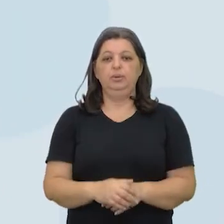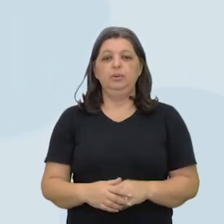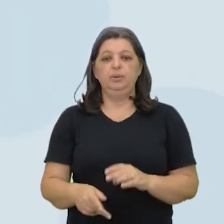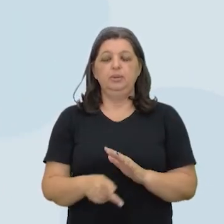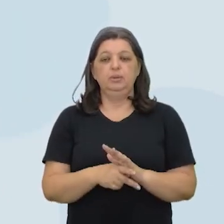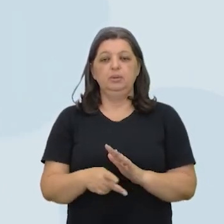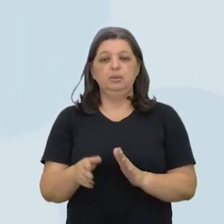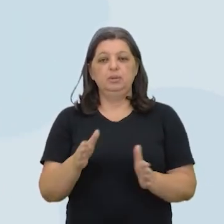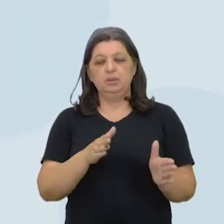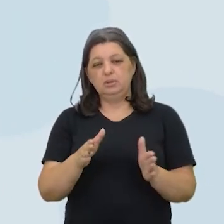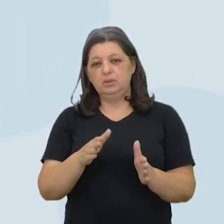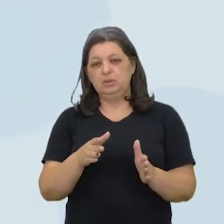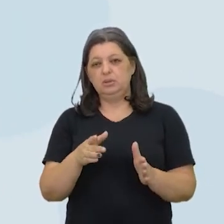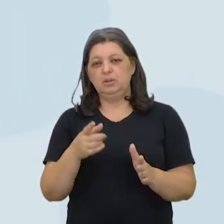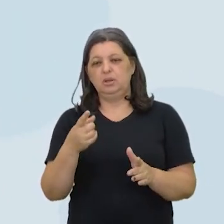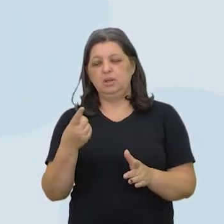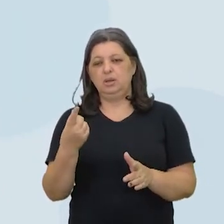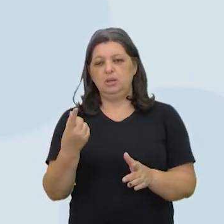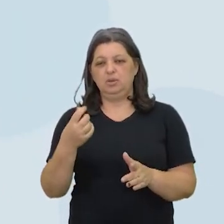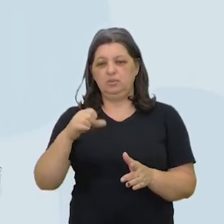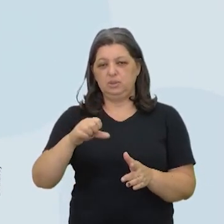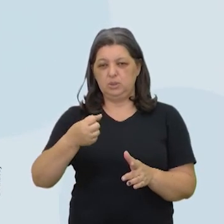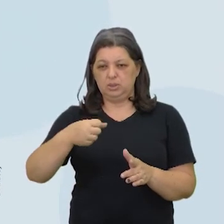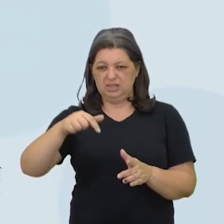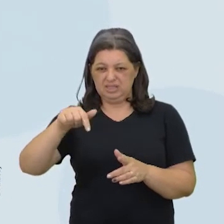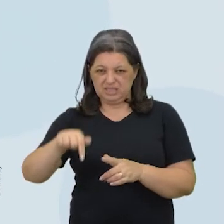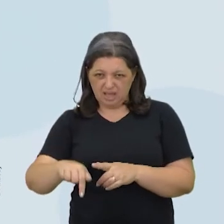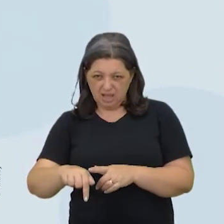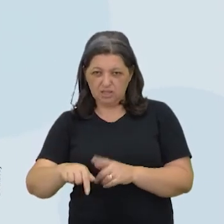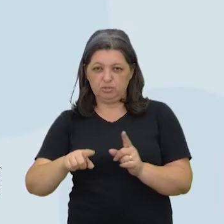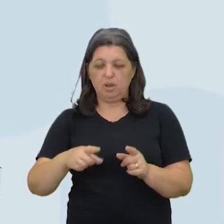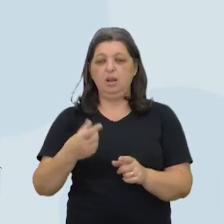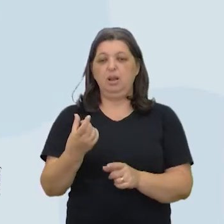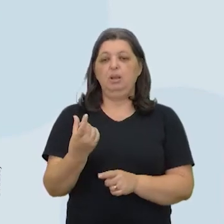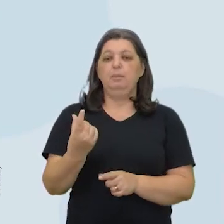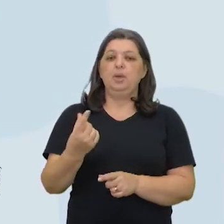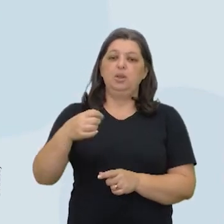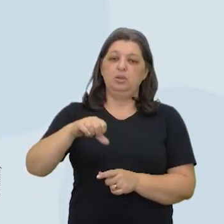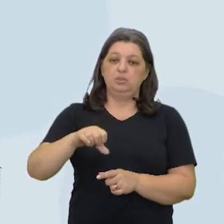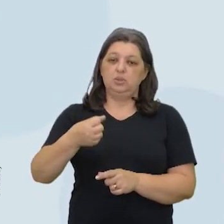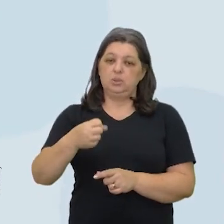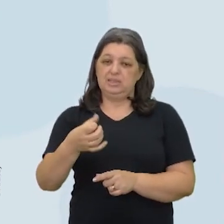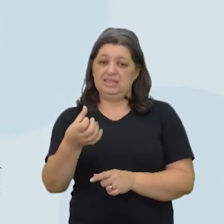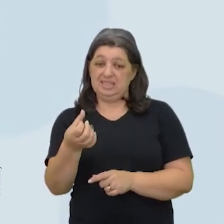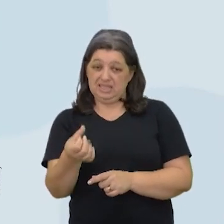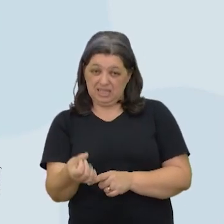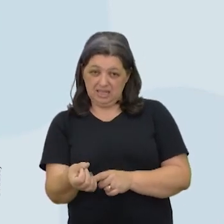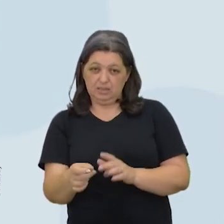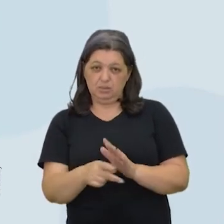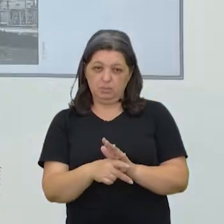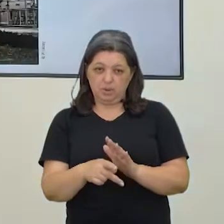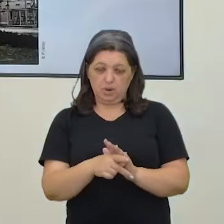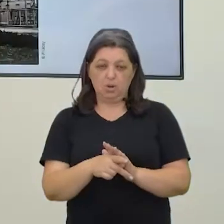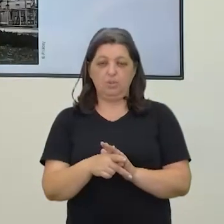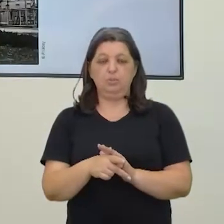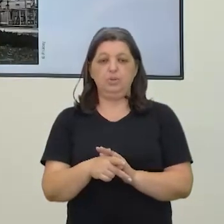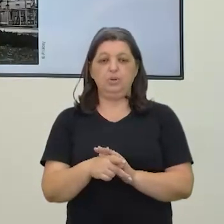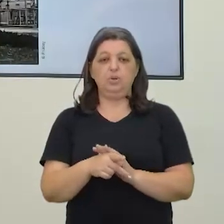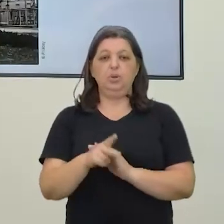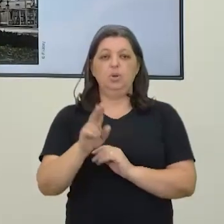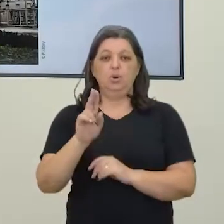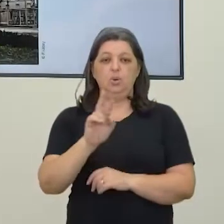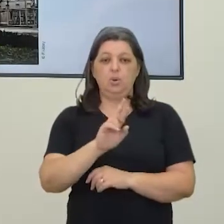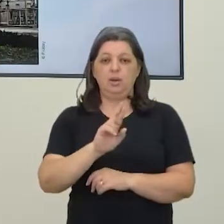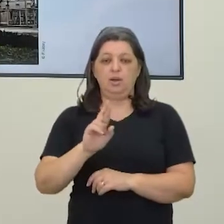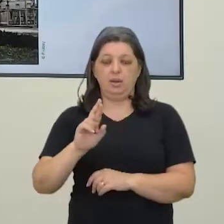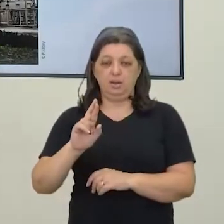Foi em 87 aqui no Brasil, em 86 foi em Chernobyl, né, na União Soviética. Acidente nuclear de